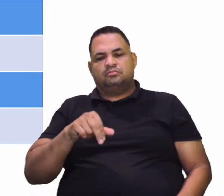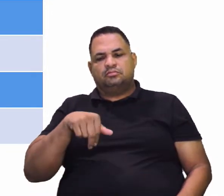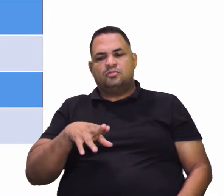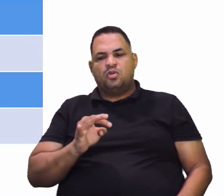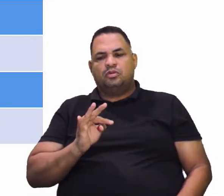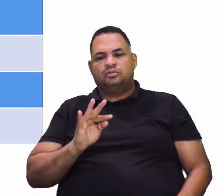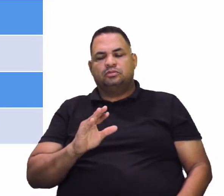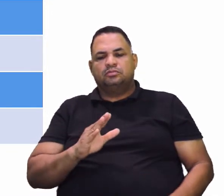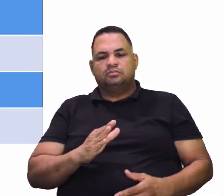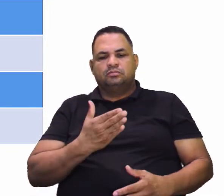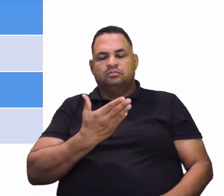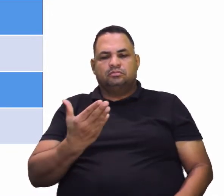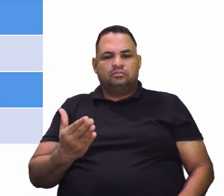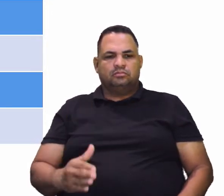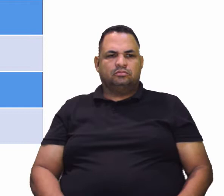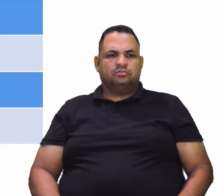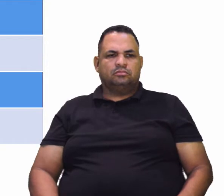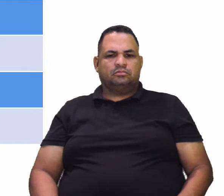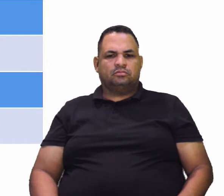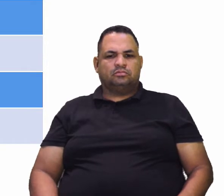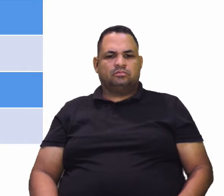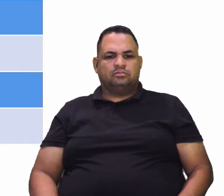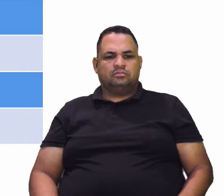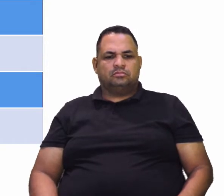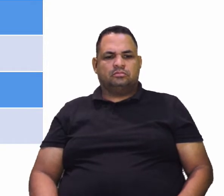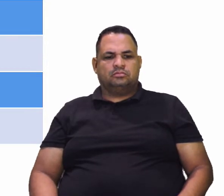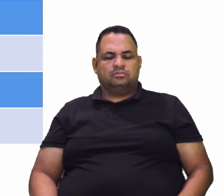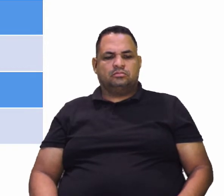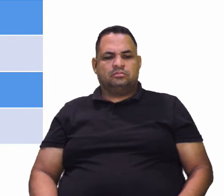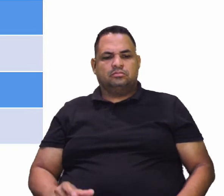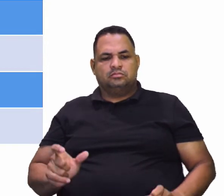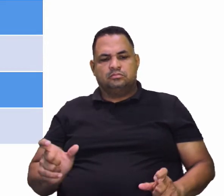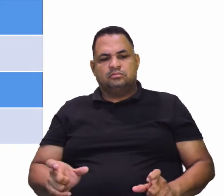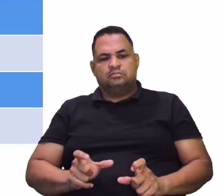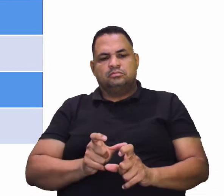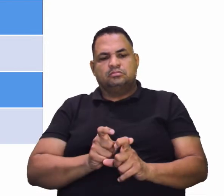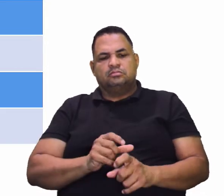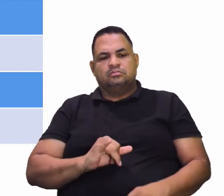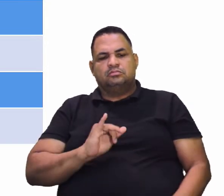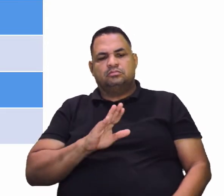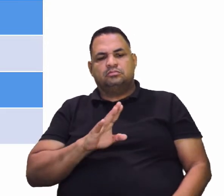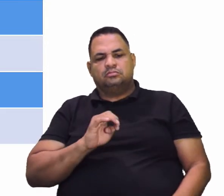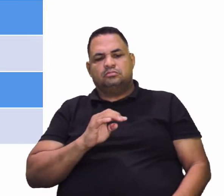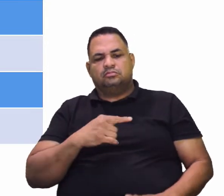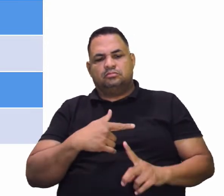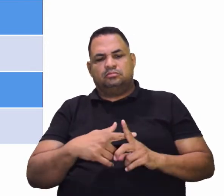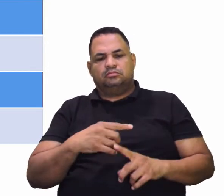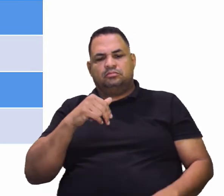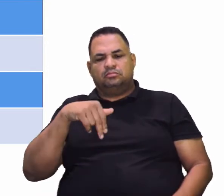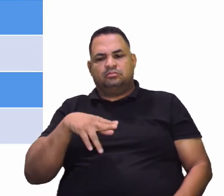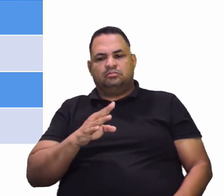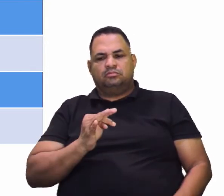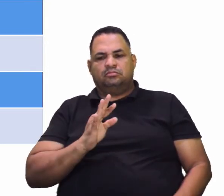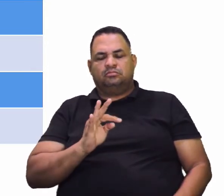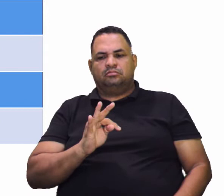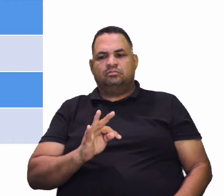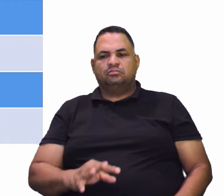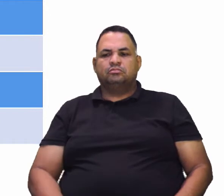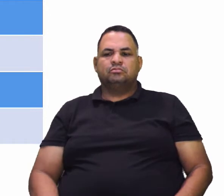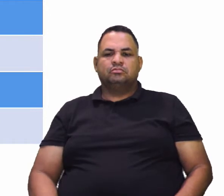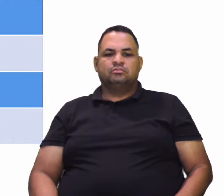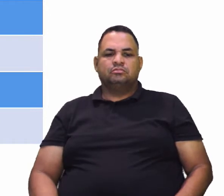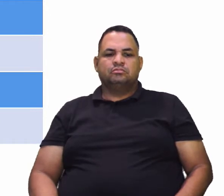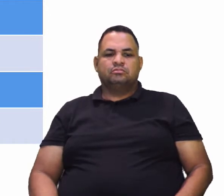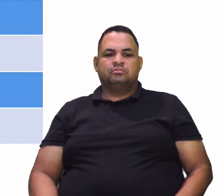not, que aqui ficou isn't, que é a junção do verbo to be, is, mais a partícula negativa